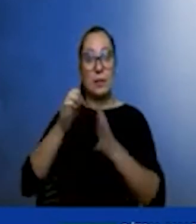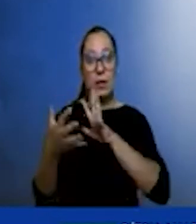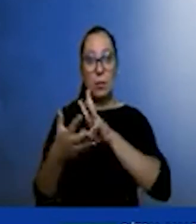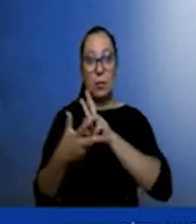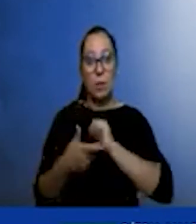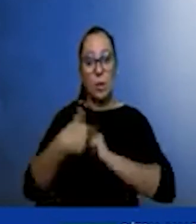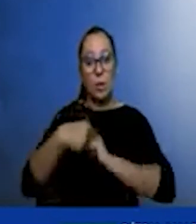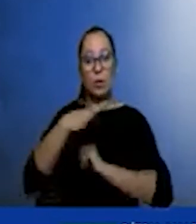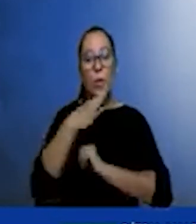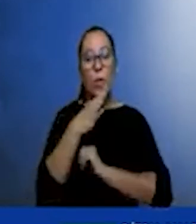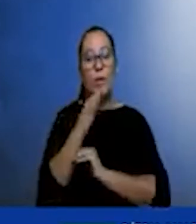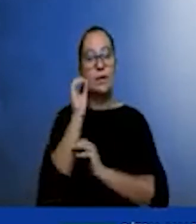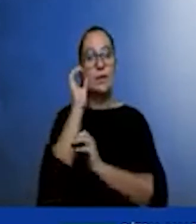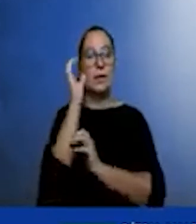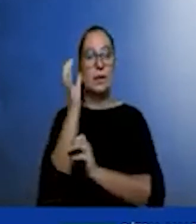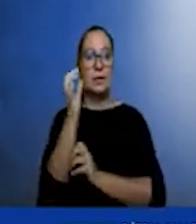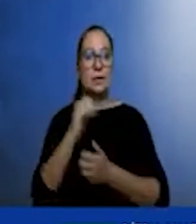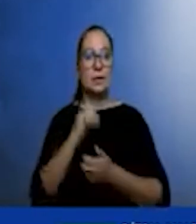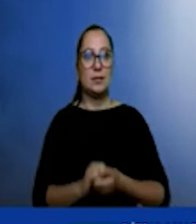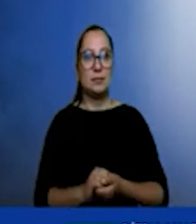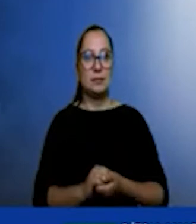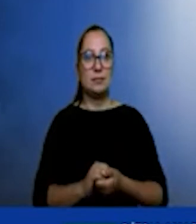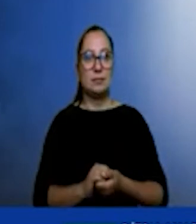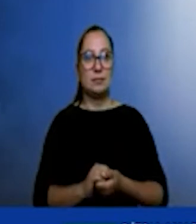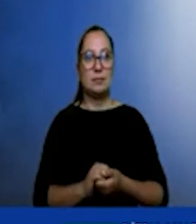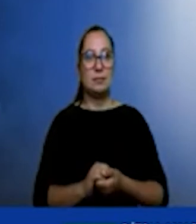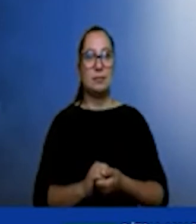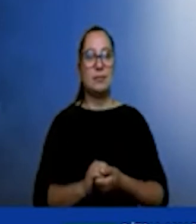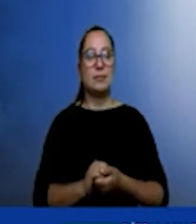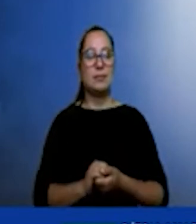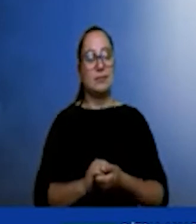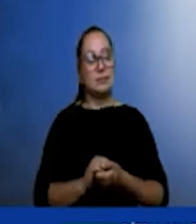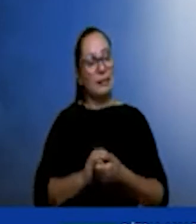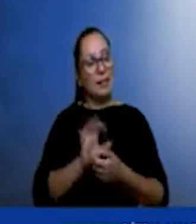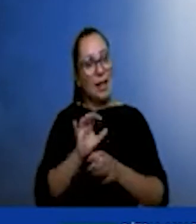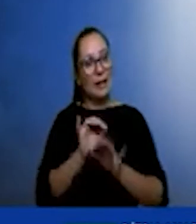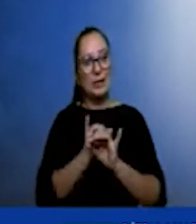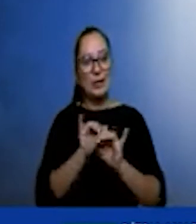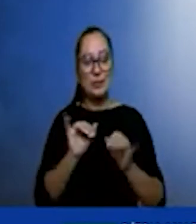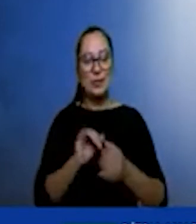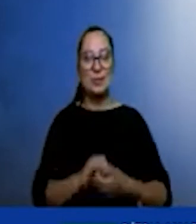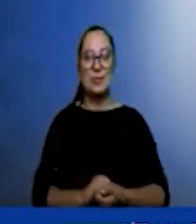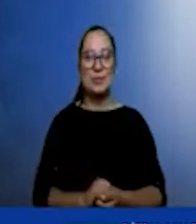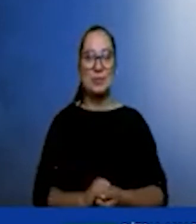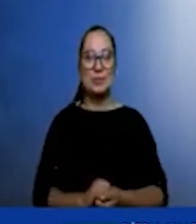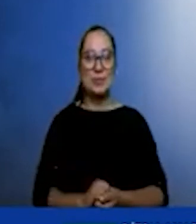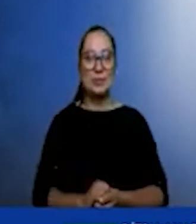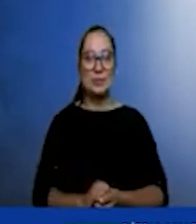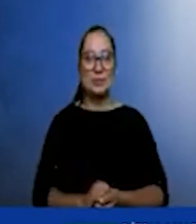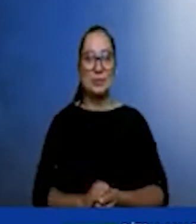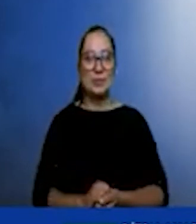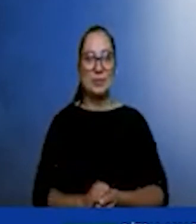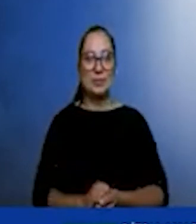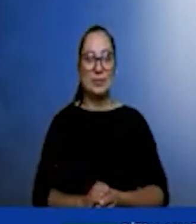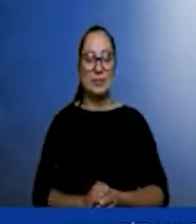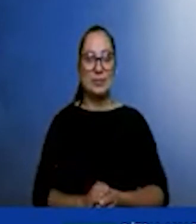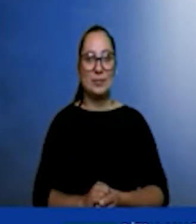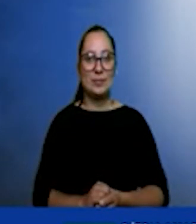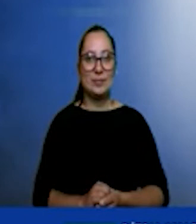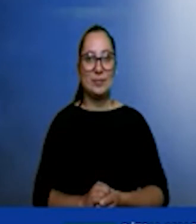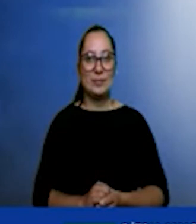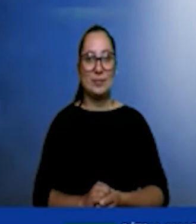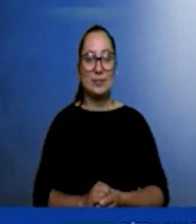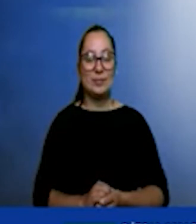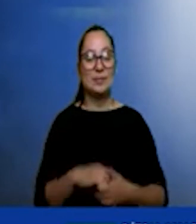conhecimento. Isso é a mensagem final. Perfeito. Obrigado, Júlio. Bárbara? Que na linha um pouco,